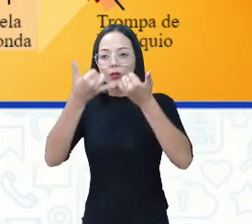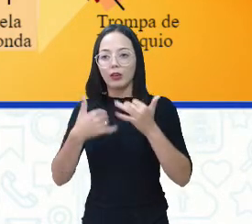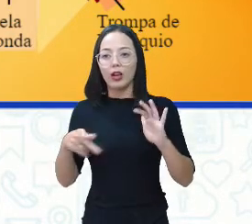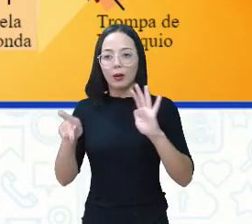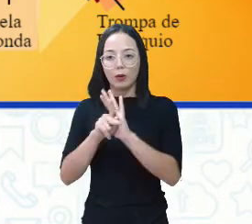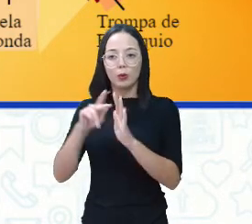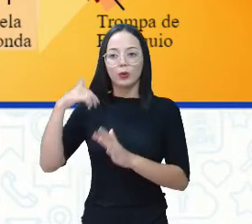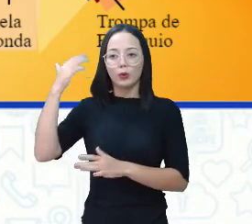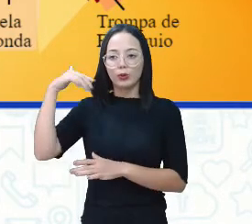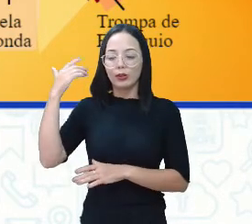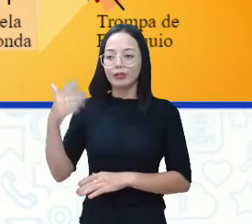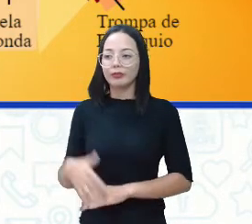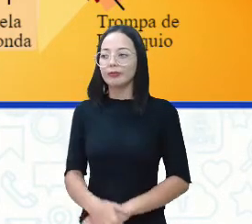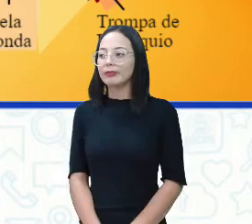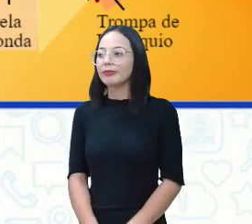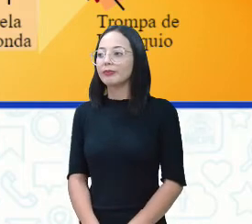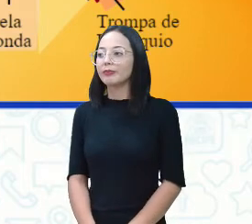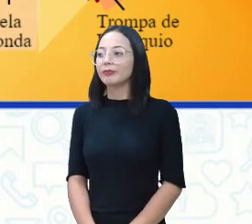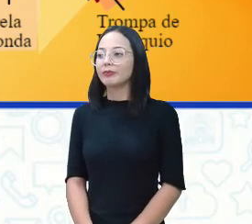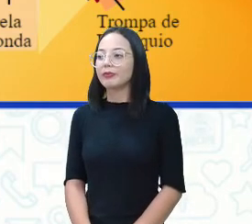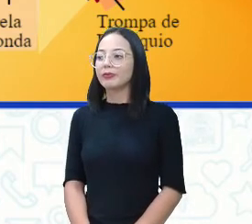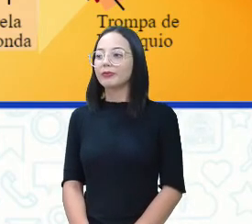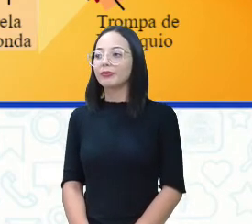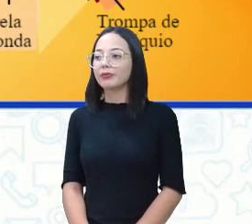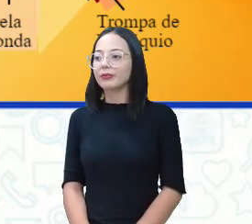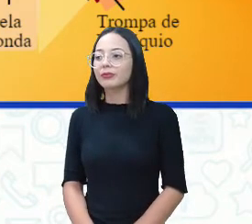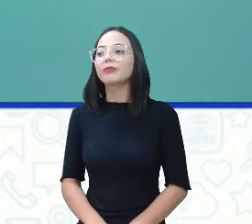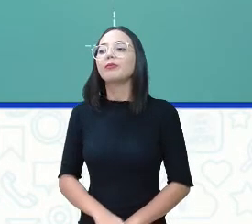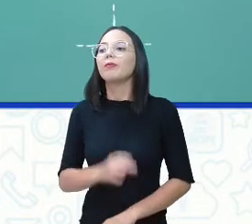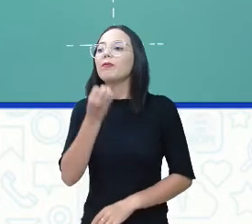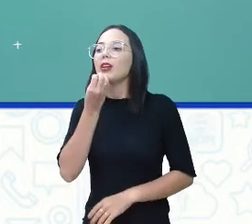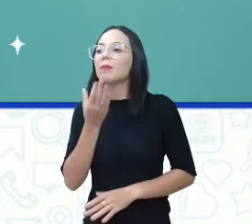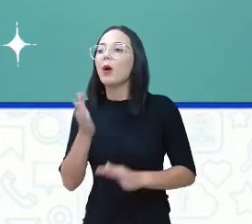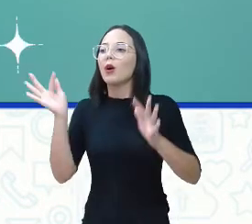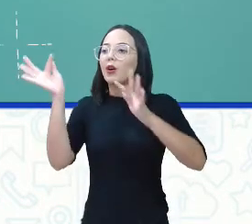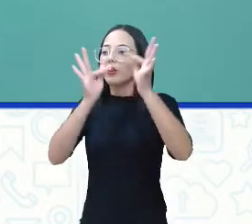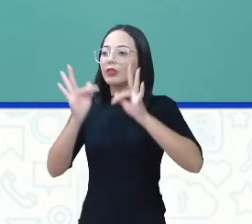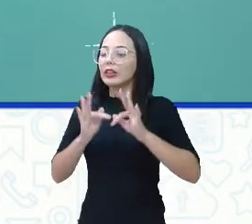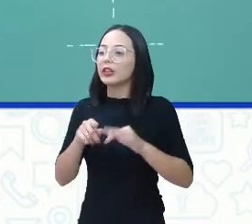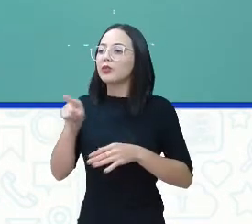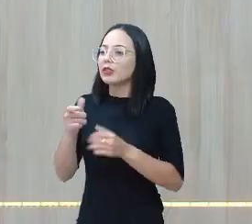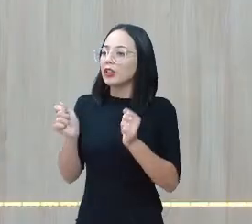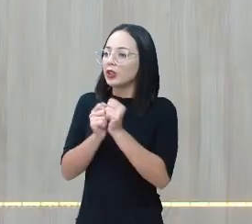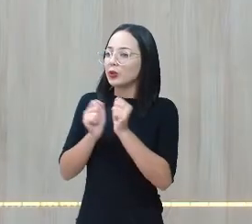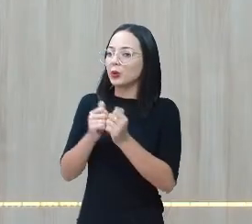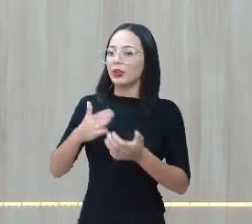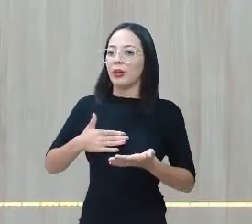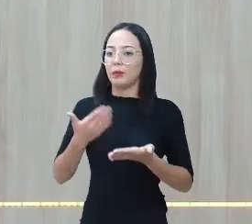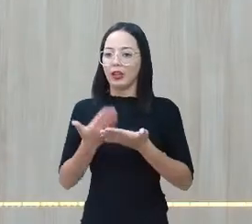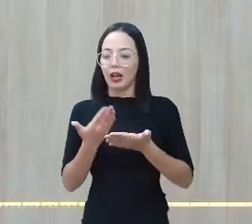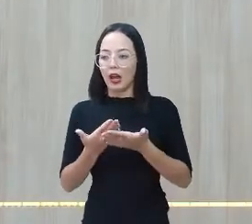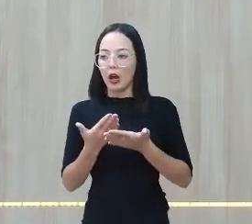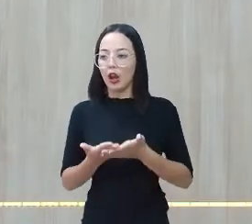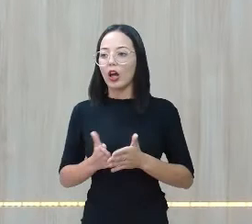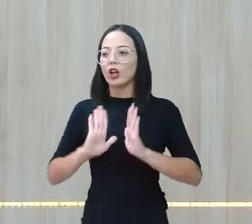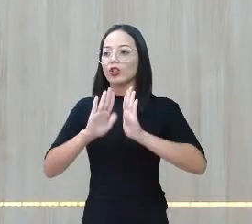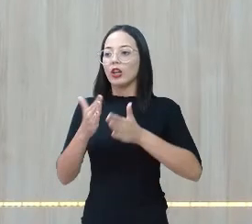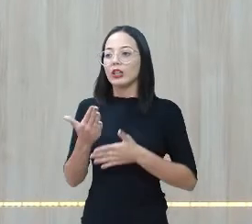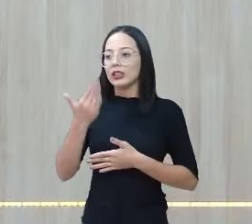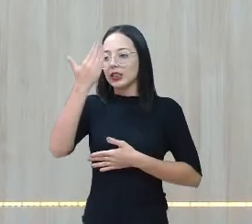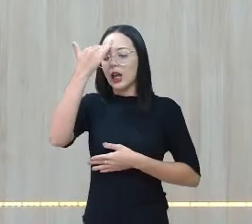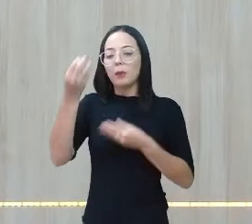som? Então, professora Isabel, que alegria ter você aqui na minha aula. Agora que a gente sabe como o